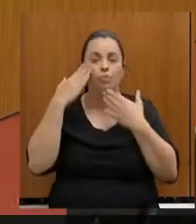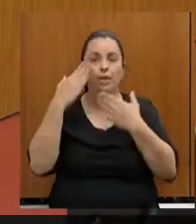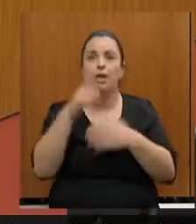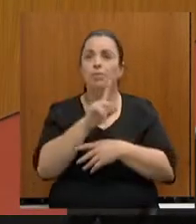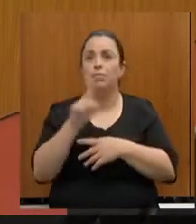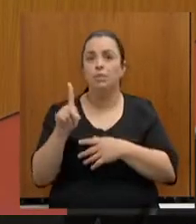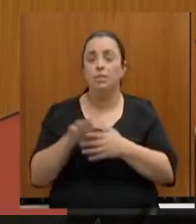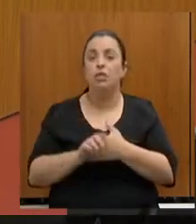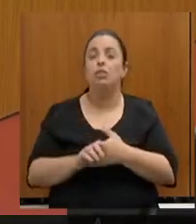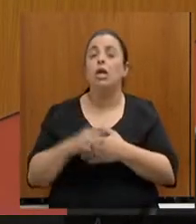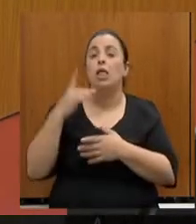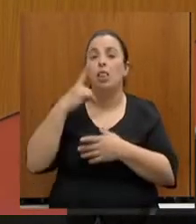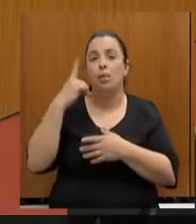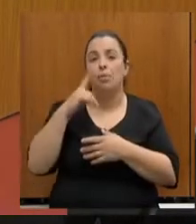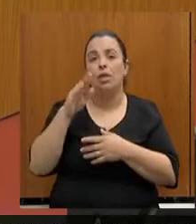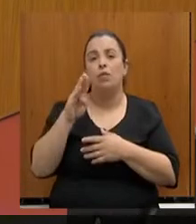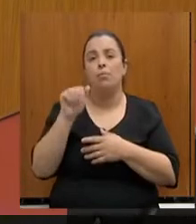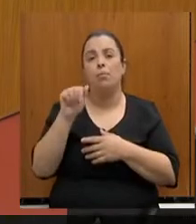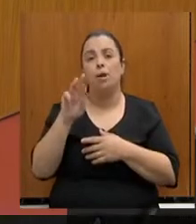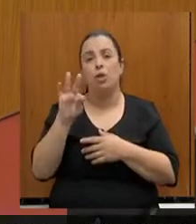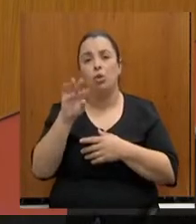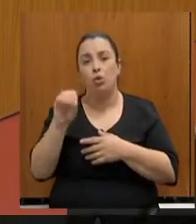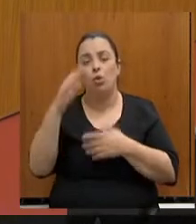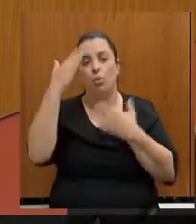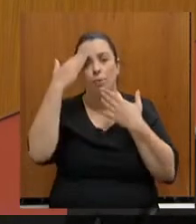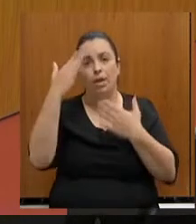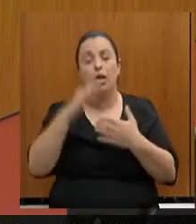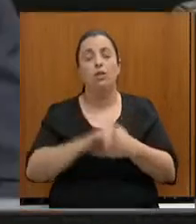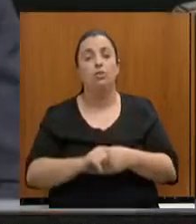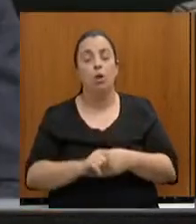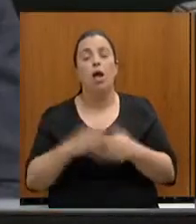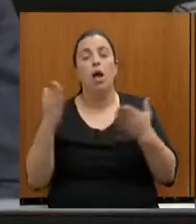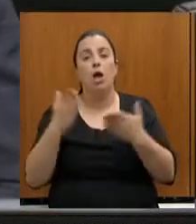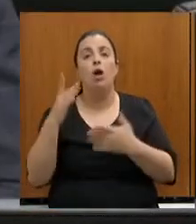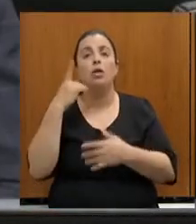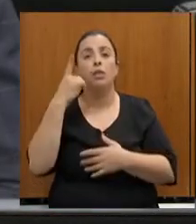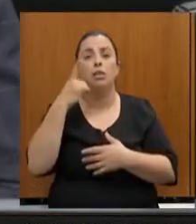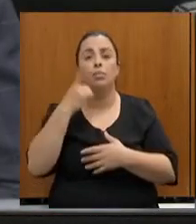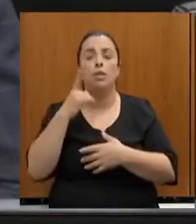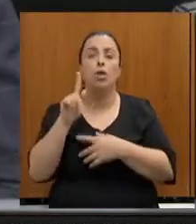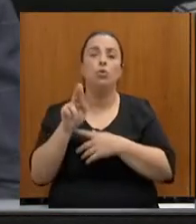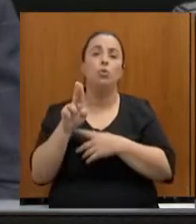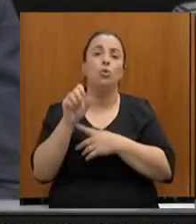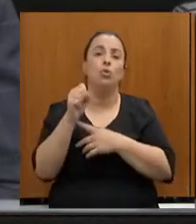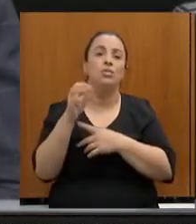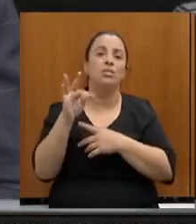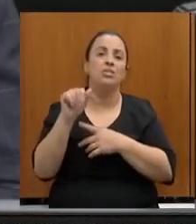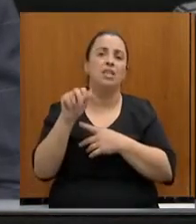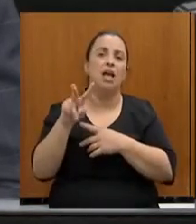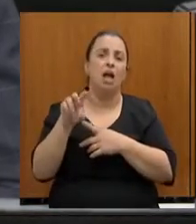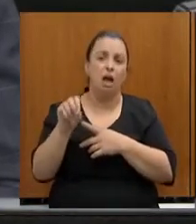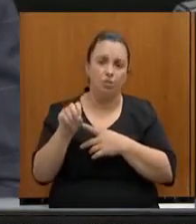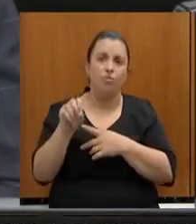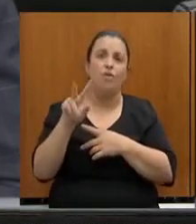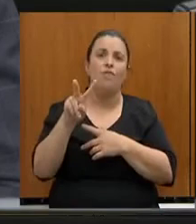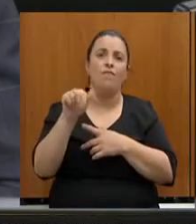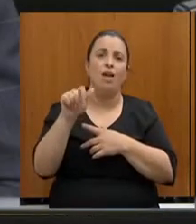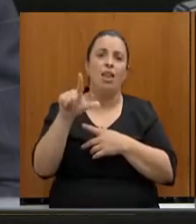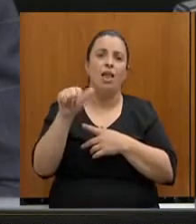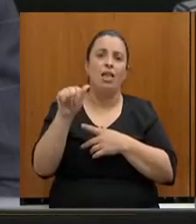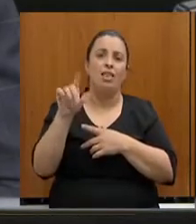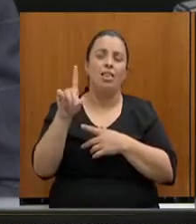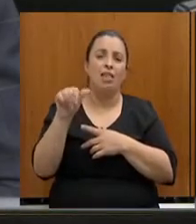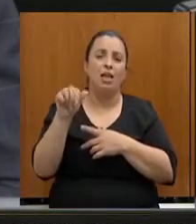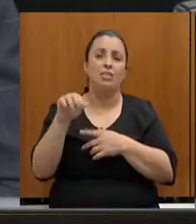Obrigado Deputado bastou passamos a palavra agora ao Deputado Gustavo Valadares nosso líder do